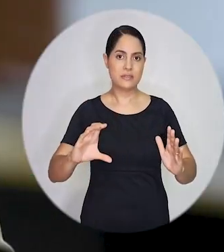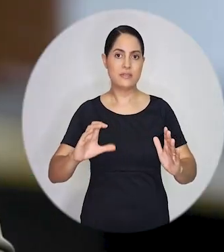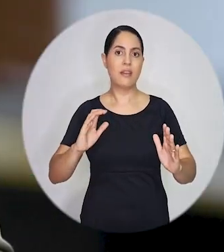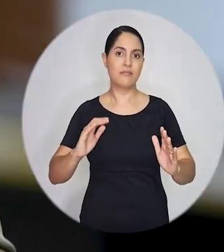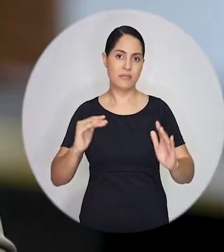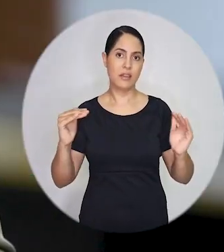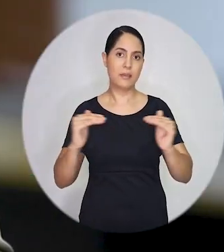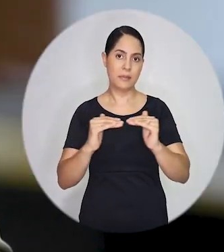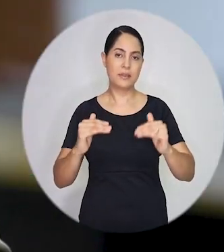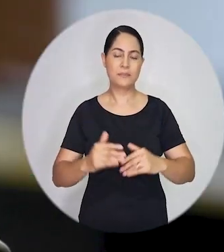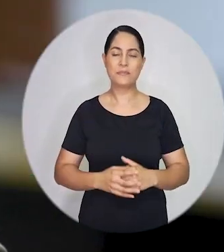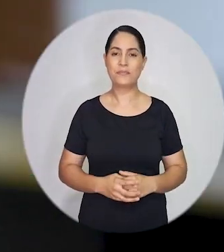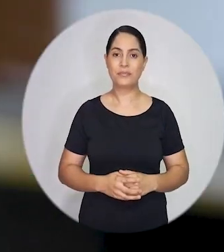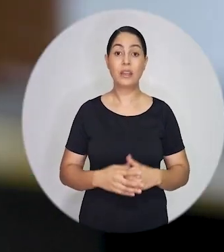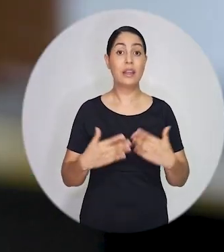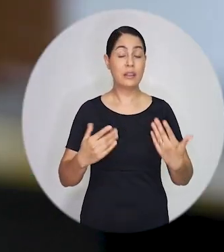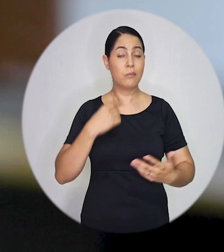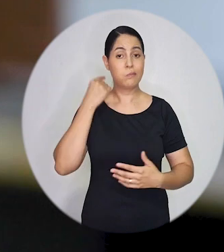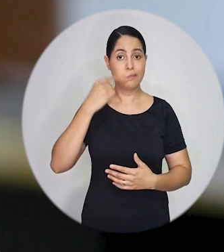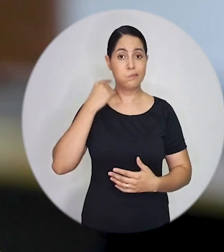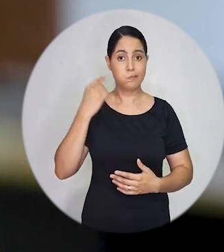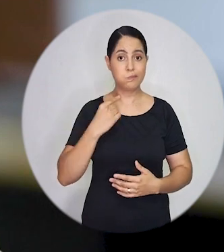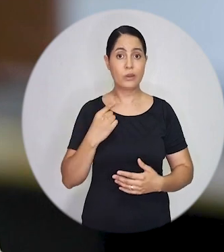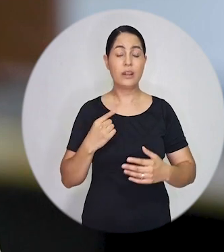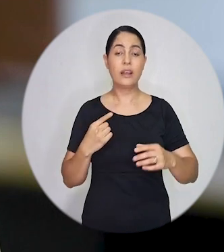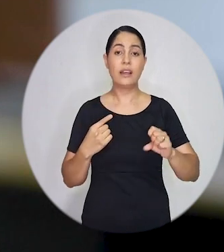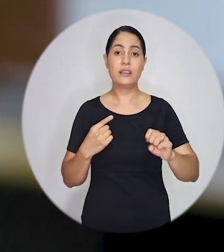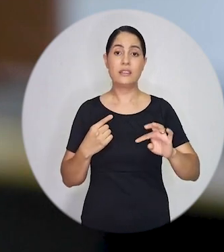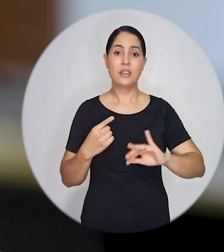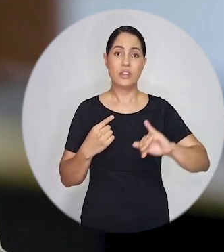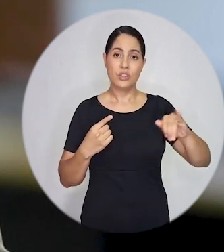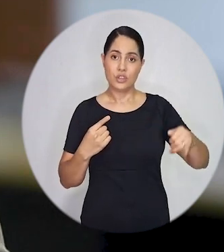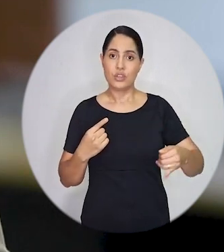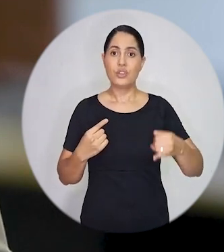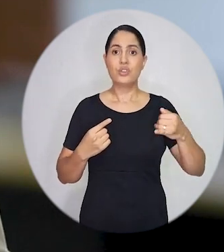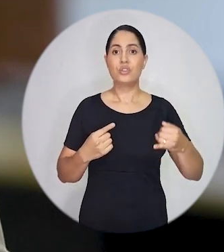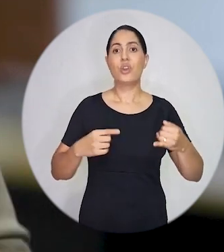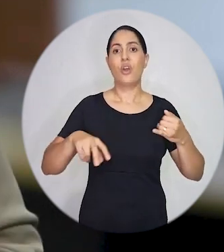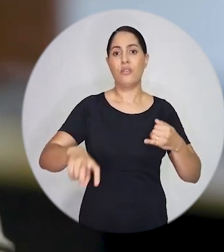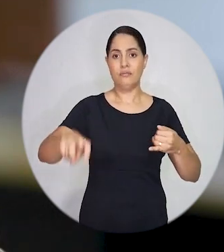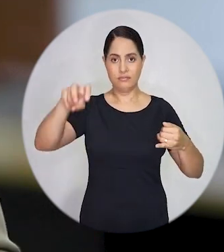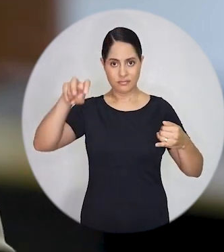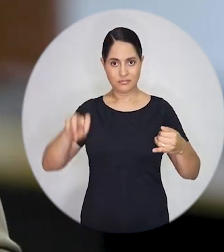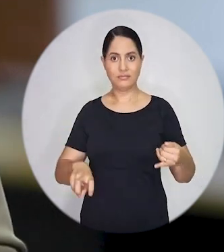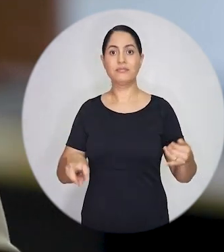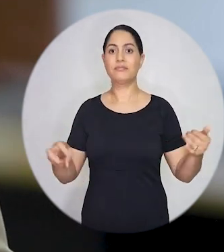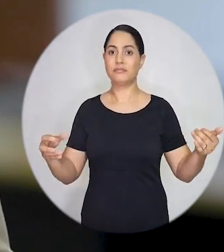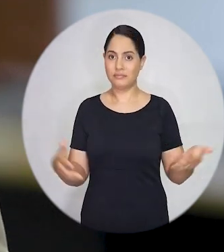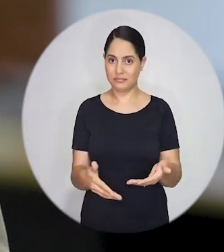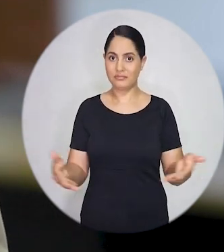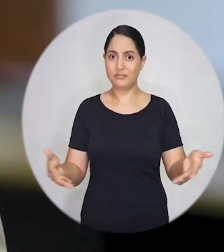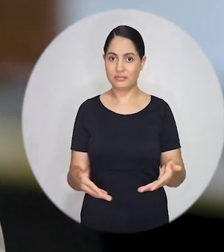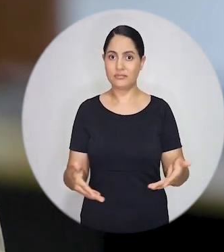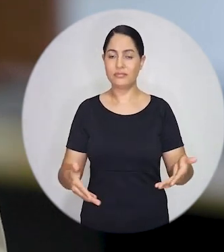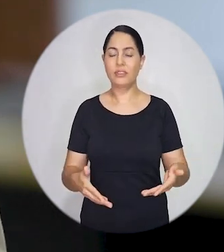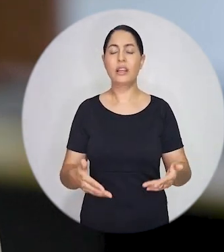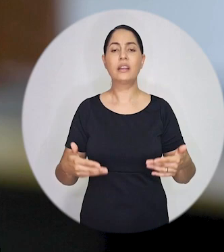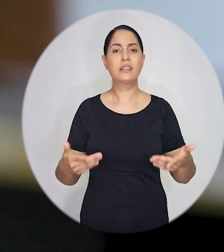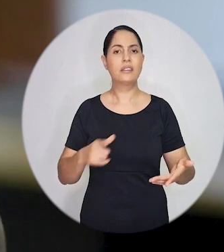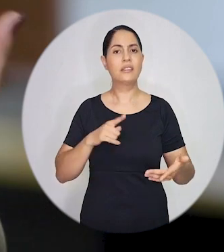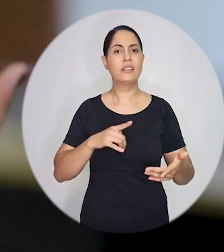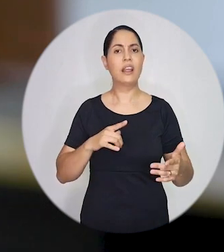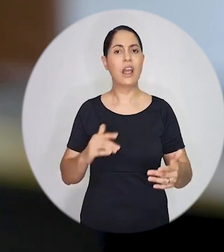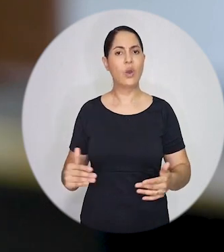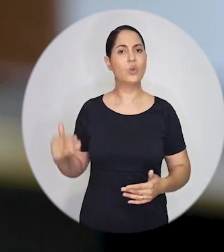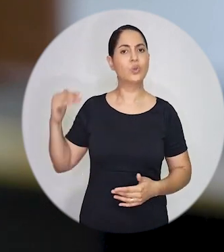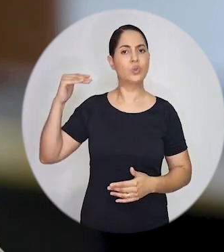A advogada Daniela Teixeira tomou posse no Superior Tribunal de Justiça como ministra do STJ. A solenidade contou com a